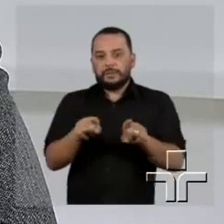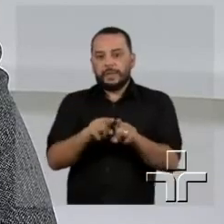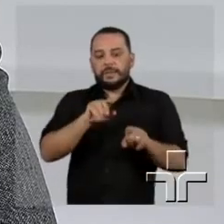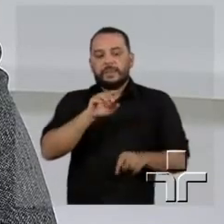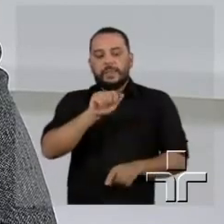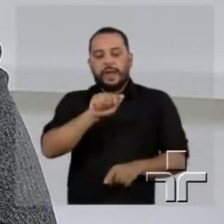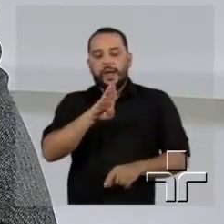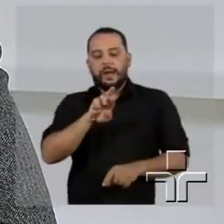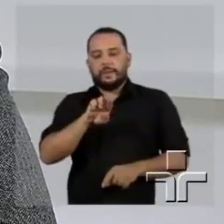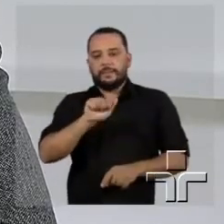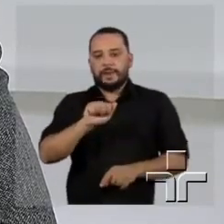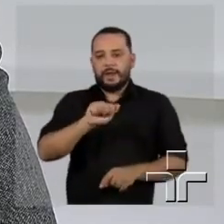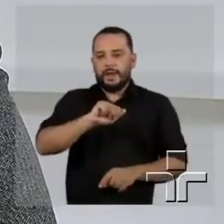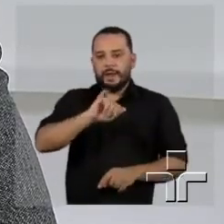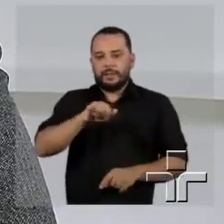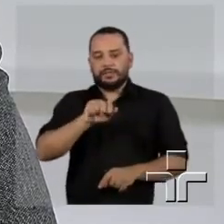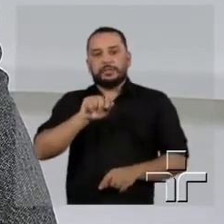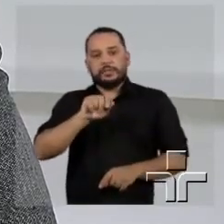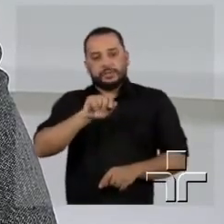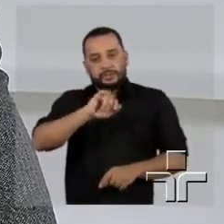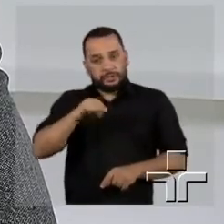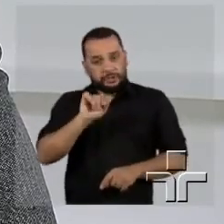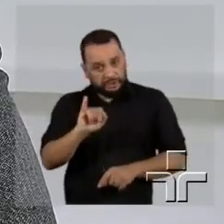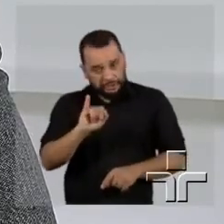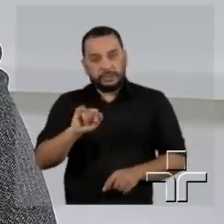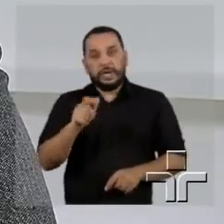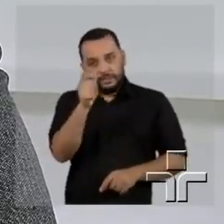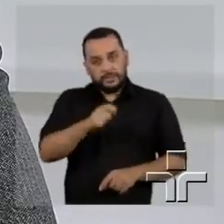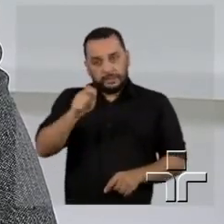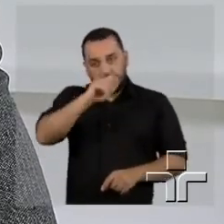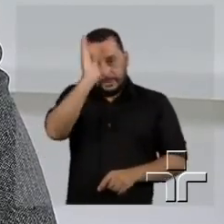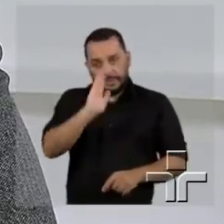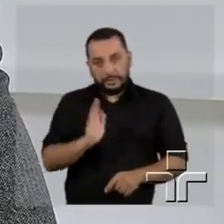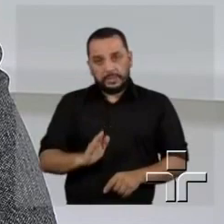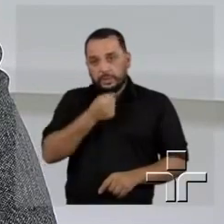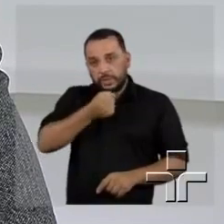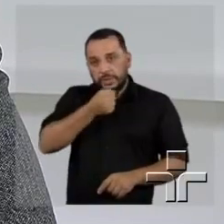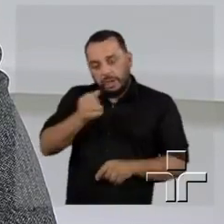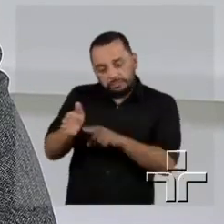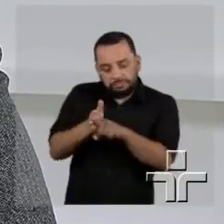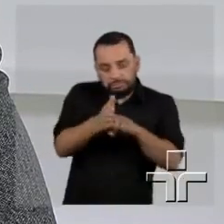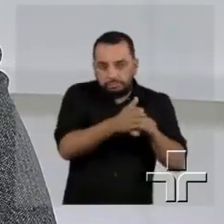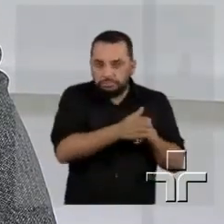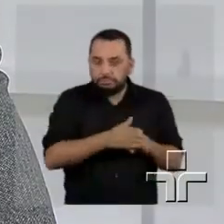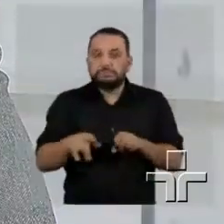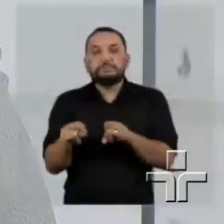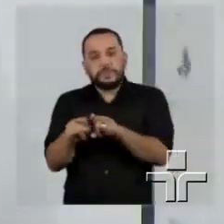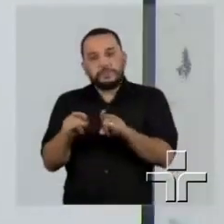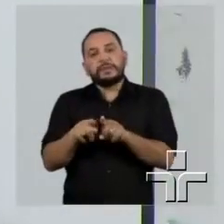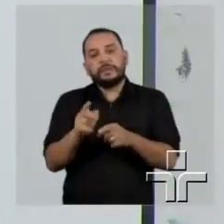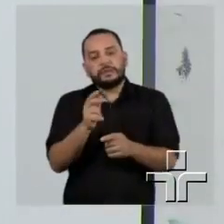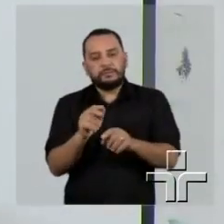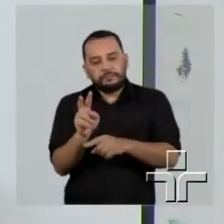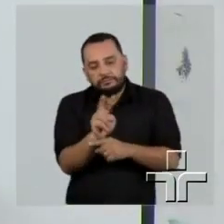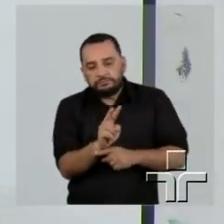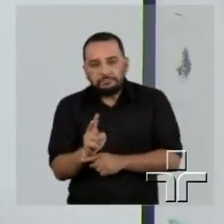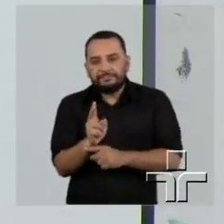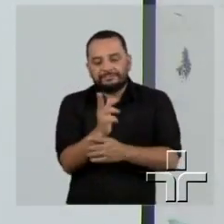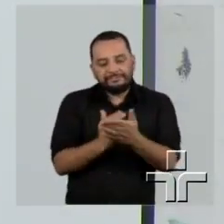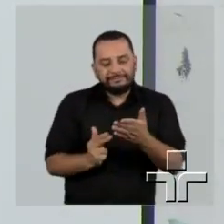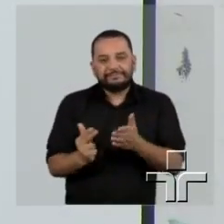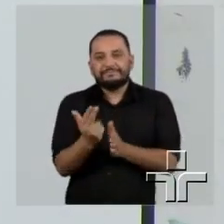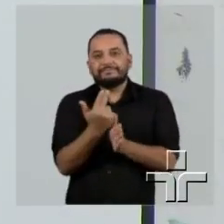Bem-vindos ao Roda Viva, o mais tradicional programa de entrevistas da TV brasileira. No centro da roda, hoje está o general